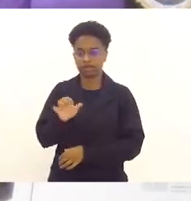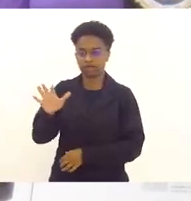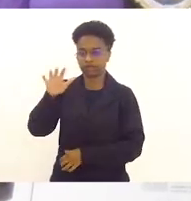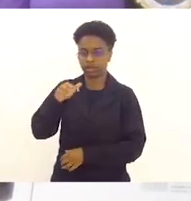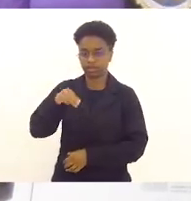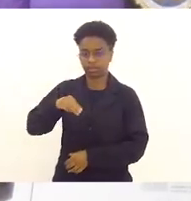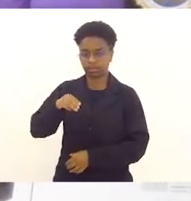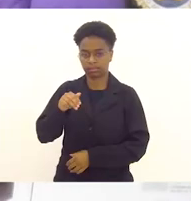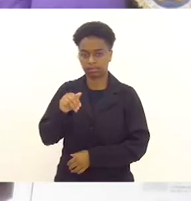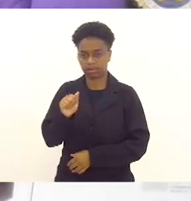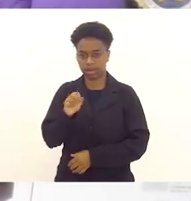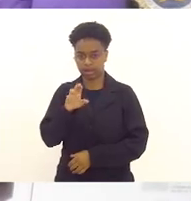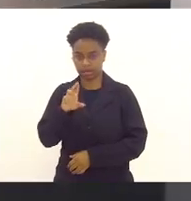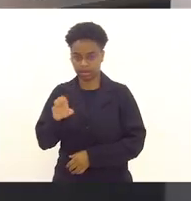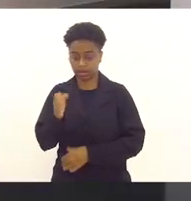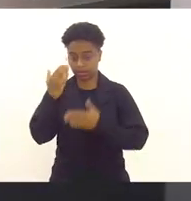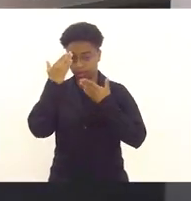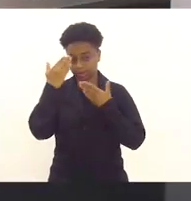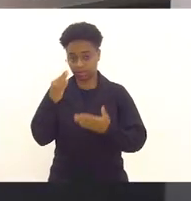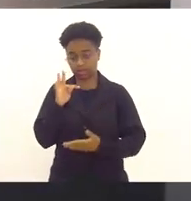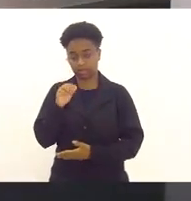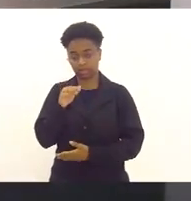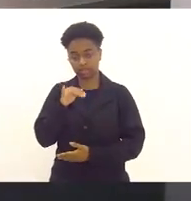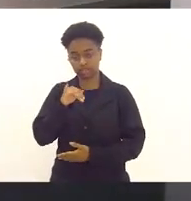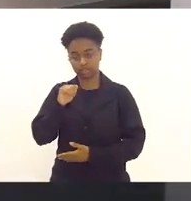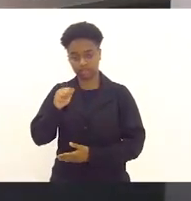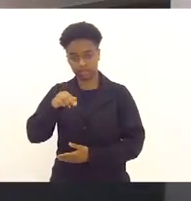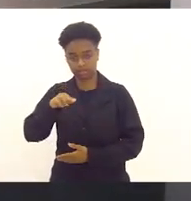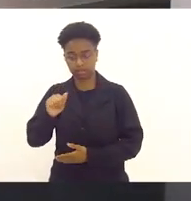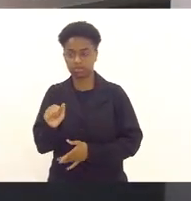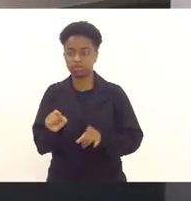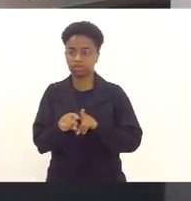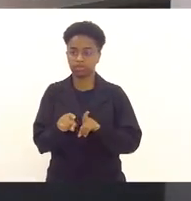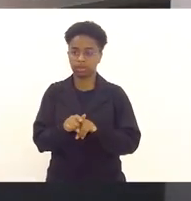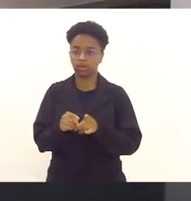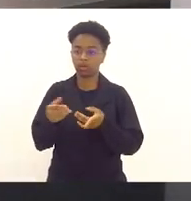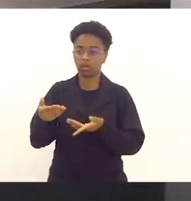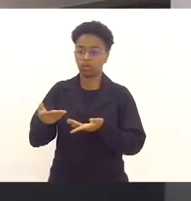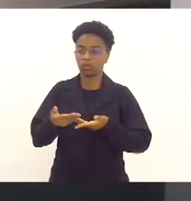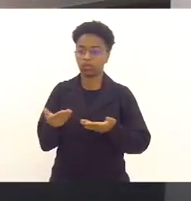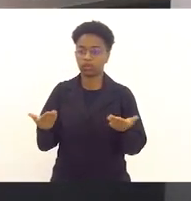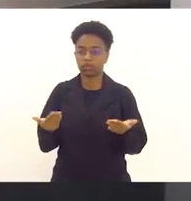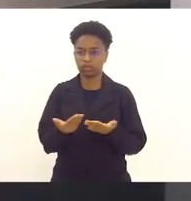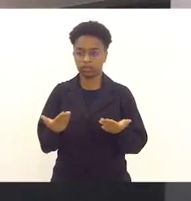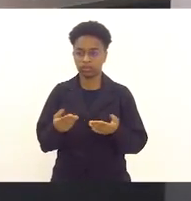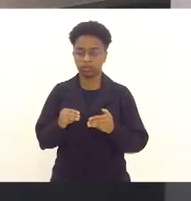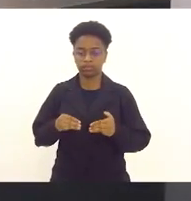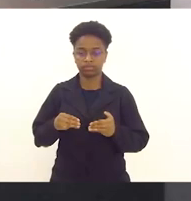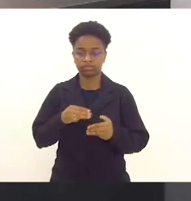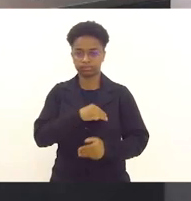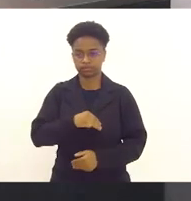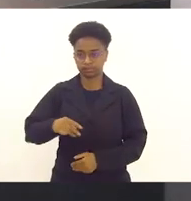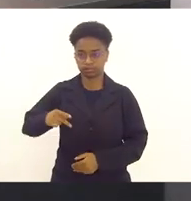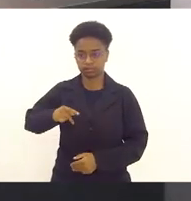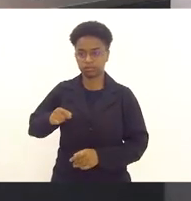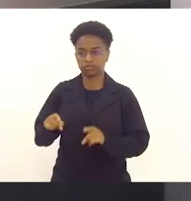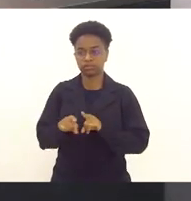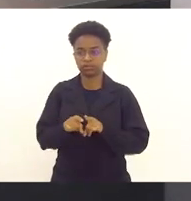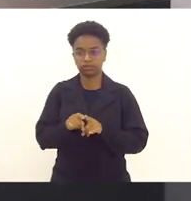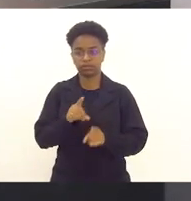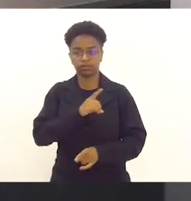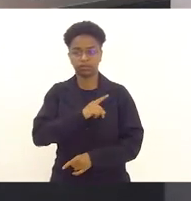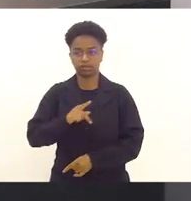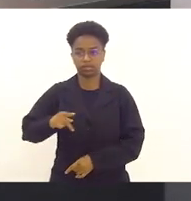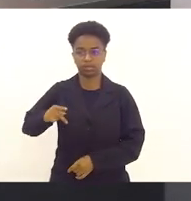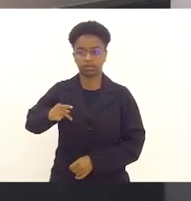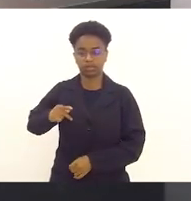muito obrigada senhora Tatiana inclusive convida aqui é o ministério público defensoria pública